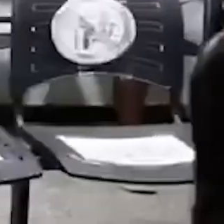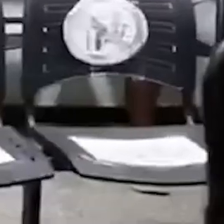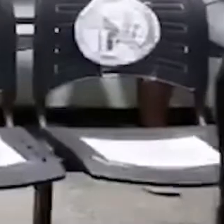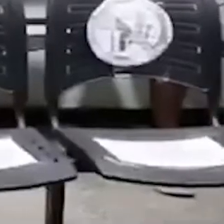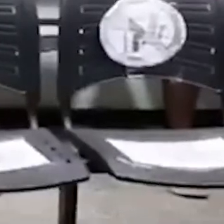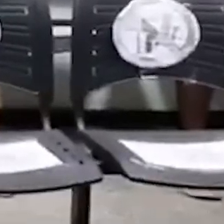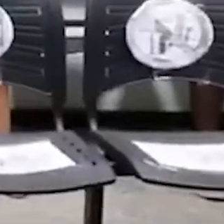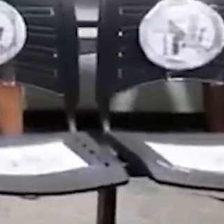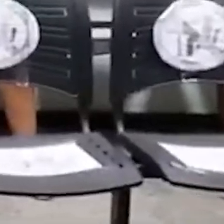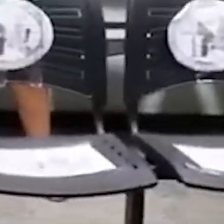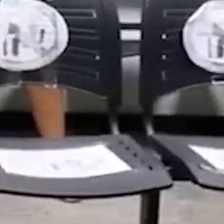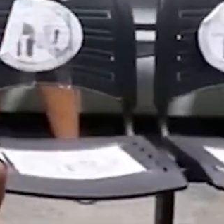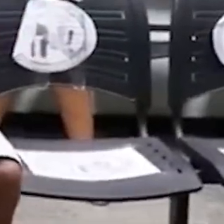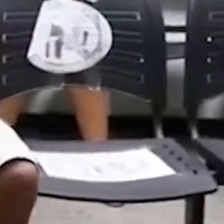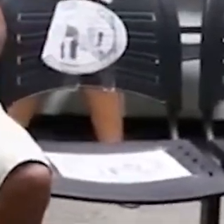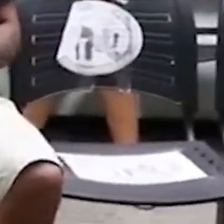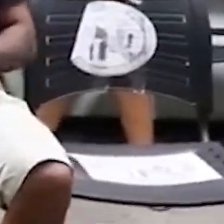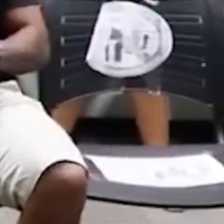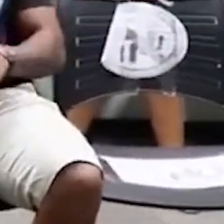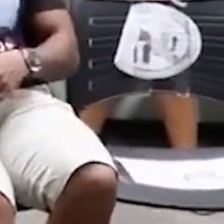tá bom